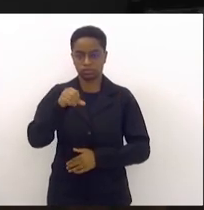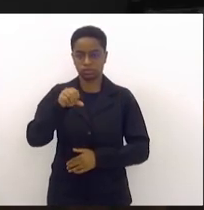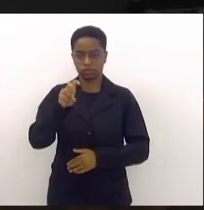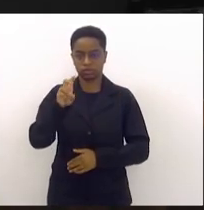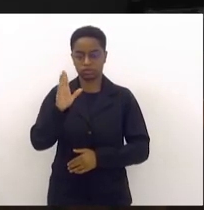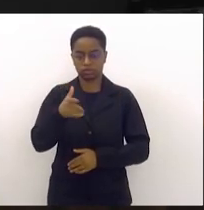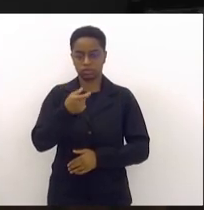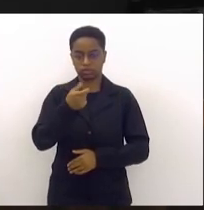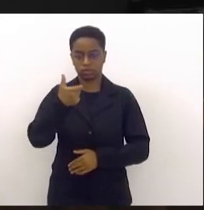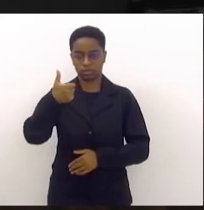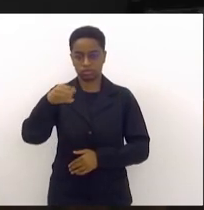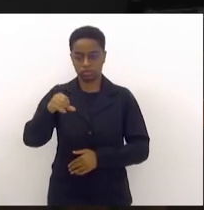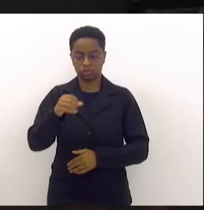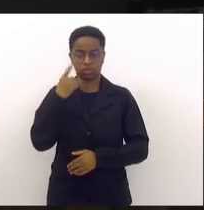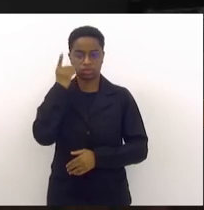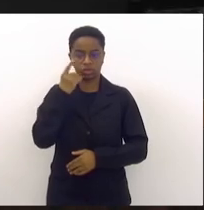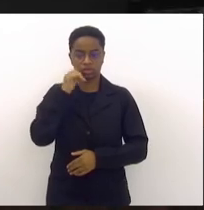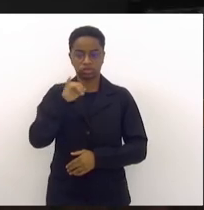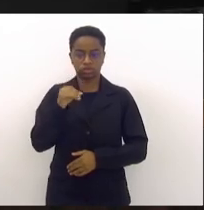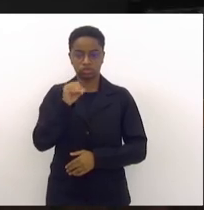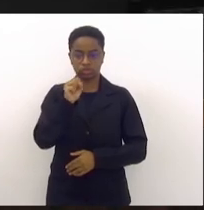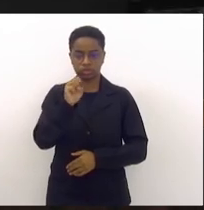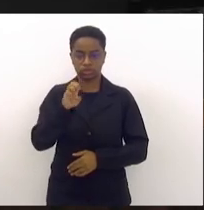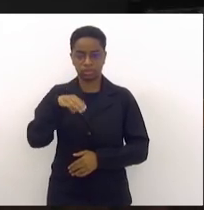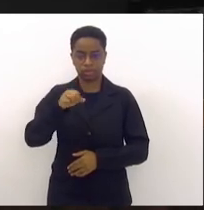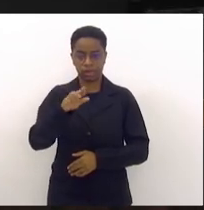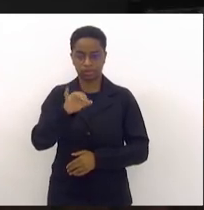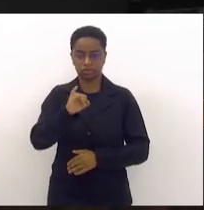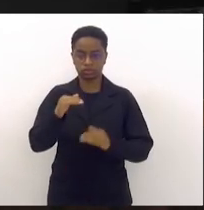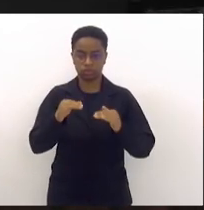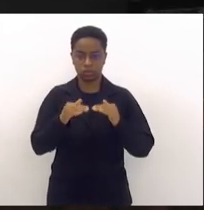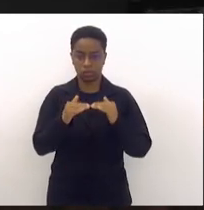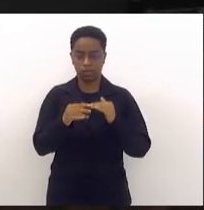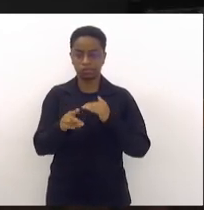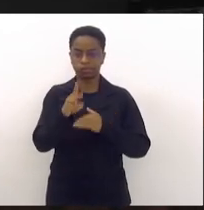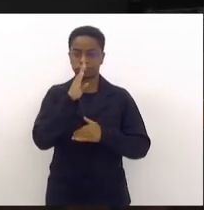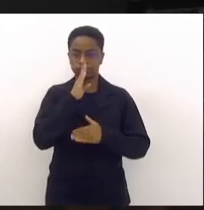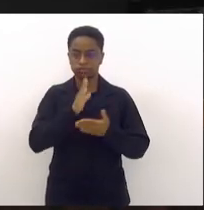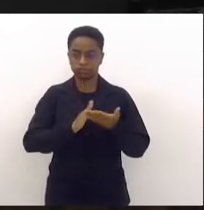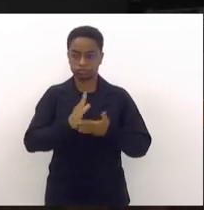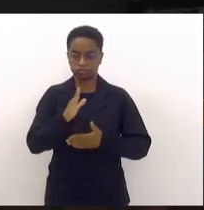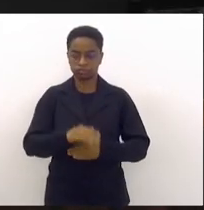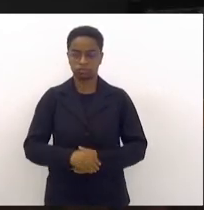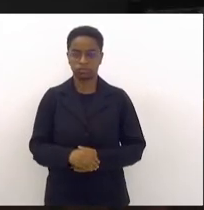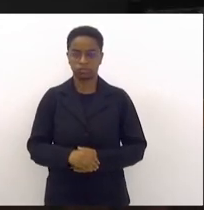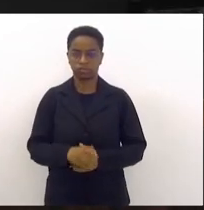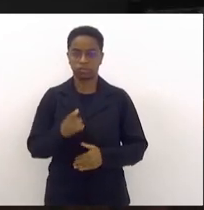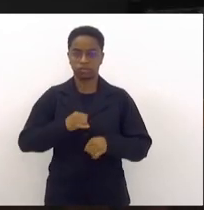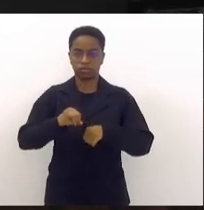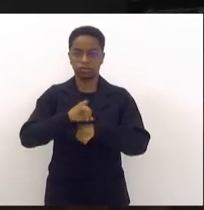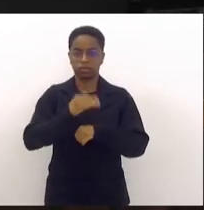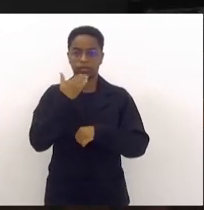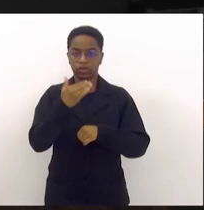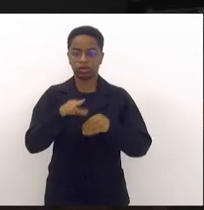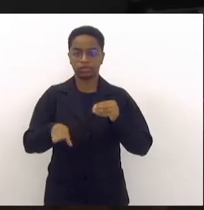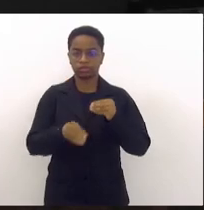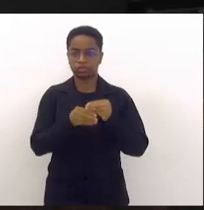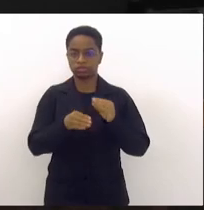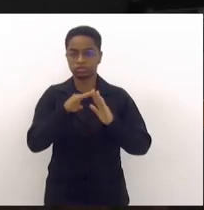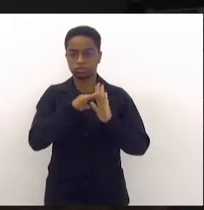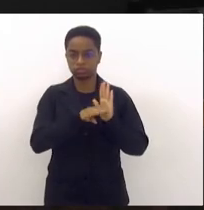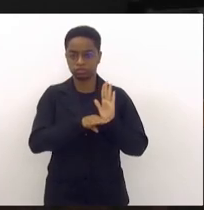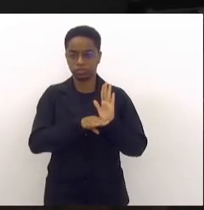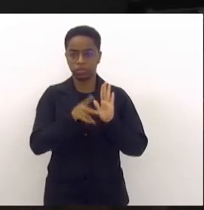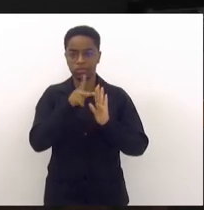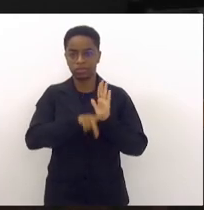1795/2019 do deputado professor Josimar. Os senhores que aprovam, permaneçam como estão, aprovado. Há sobre a mesa requerimento de inclusão na ordem do dia